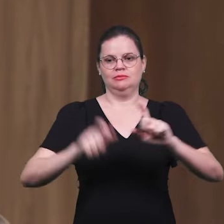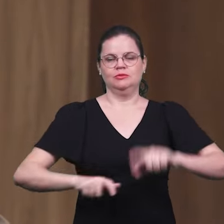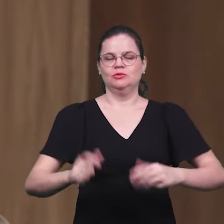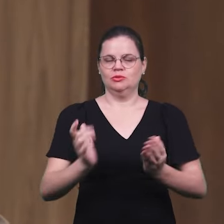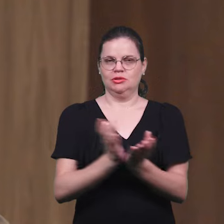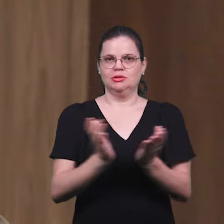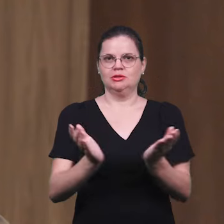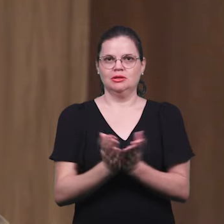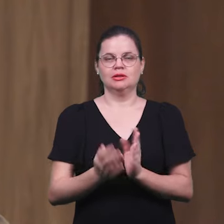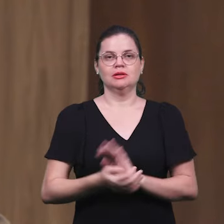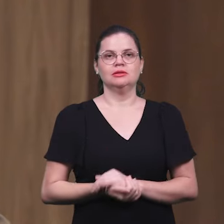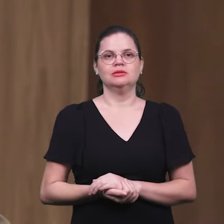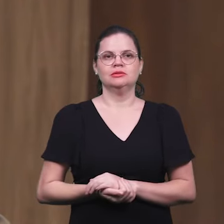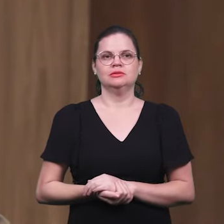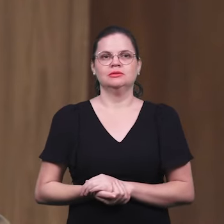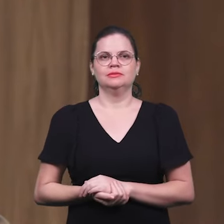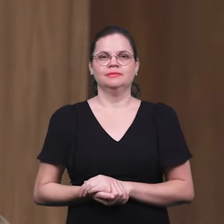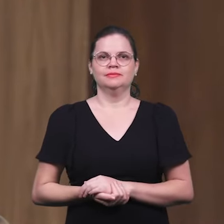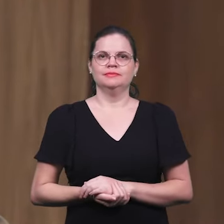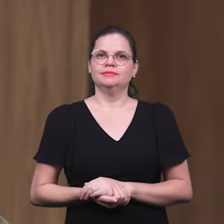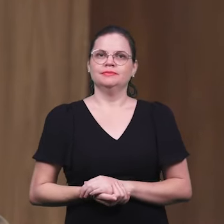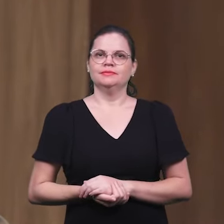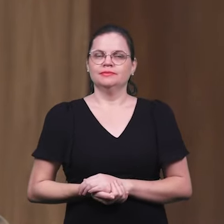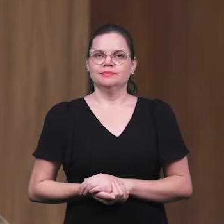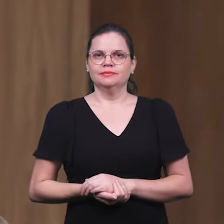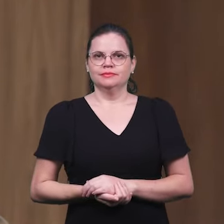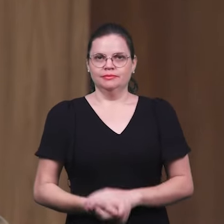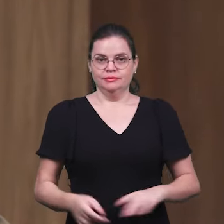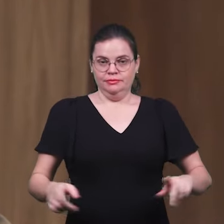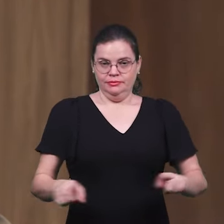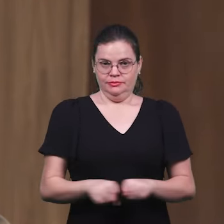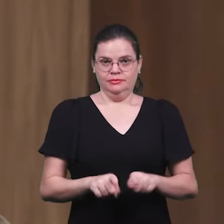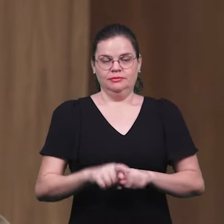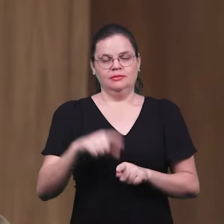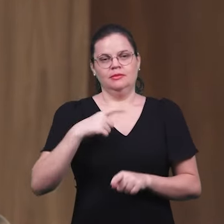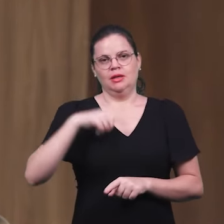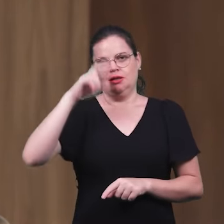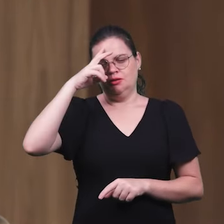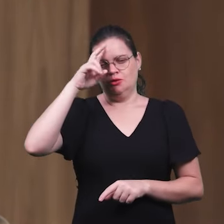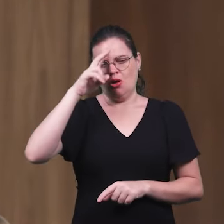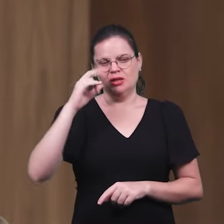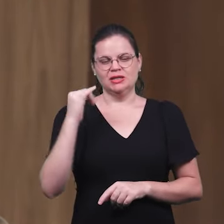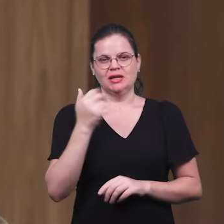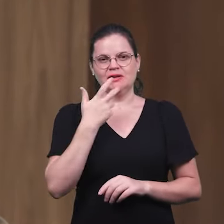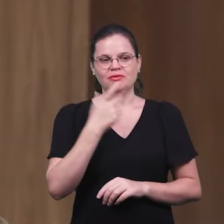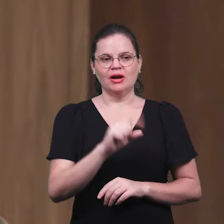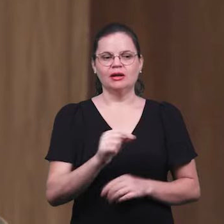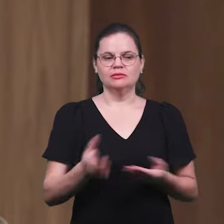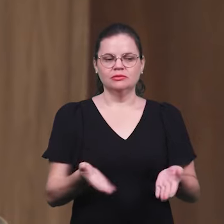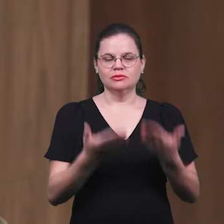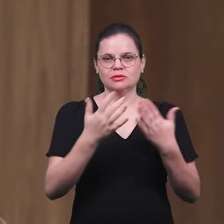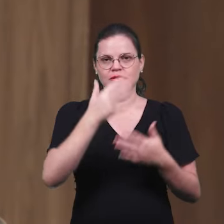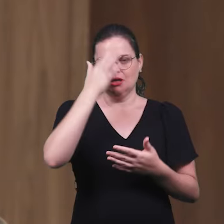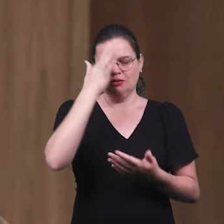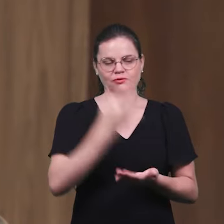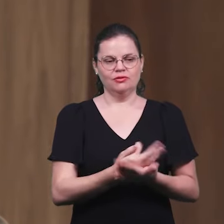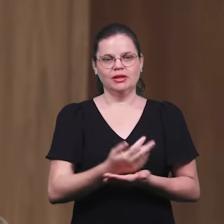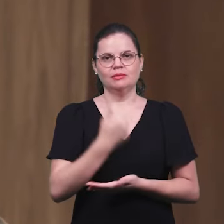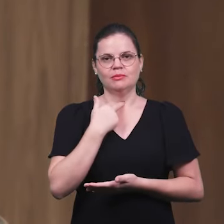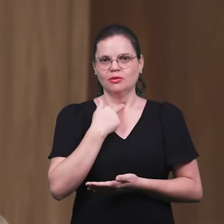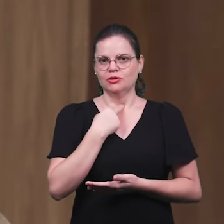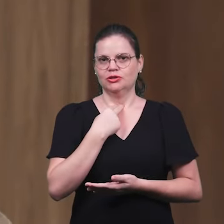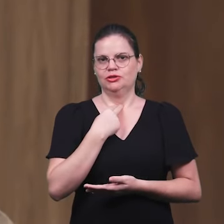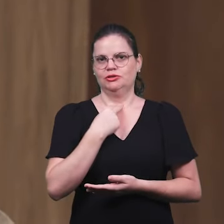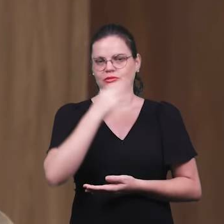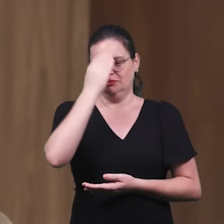aquela história que o Orígenes falou para o seu pai para não recuar a fé, que ele incentivou o pai a persistir, né?